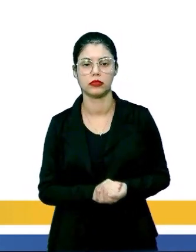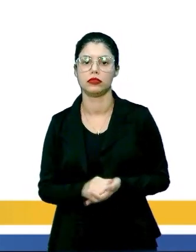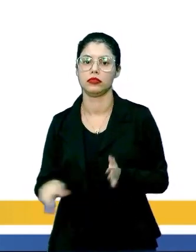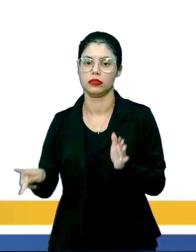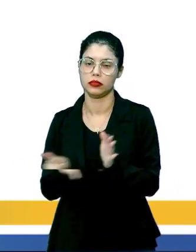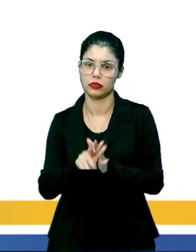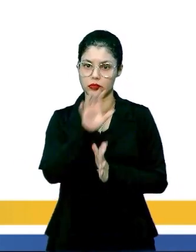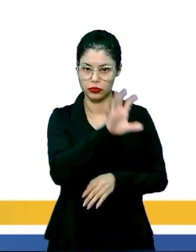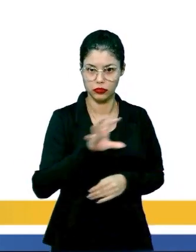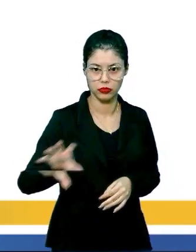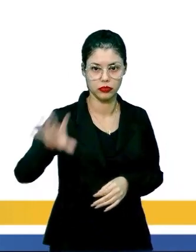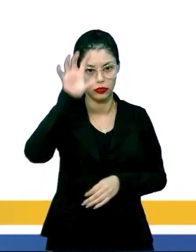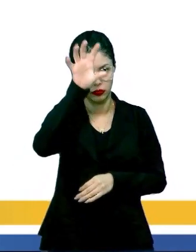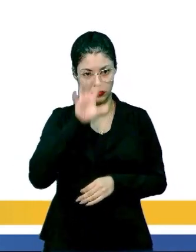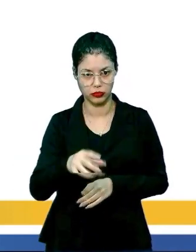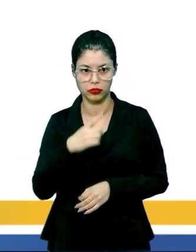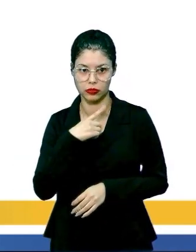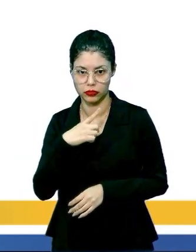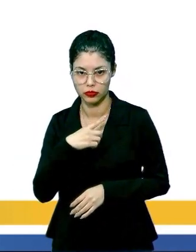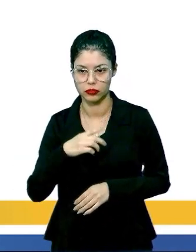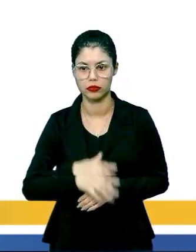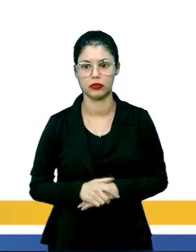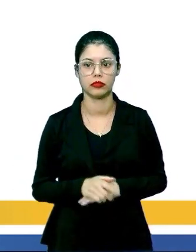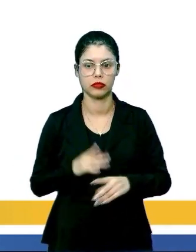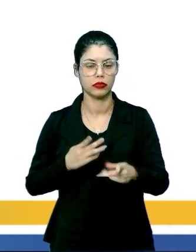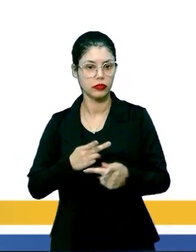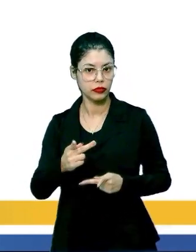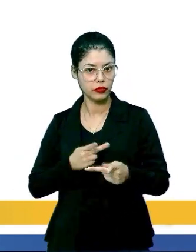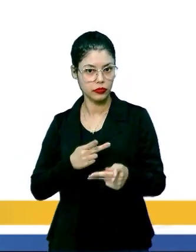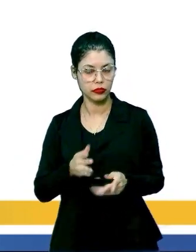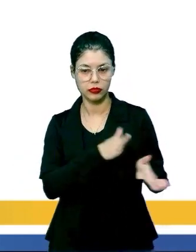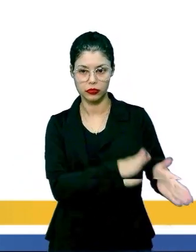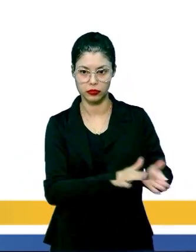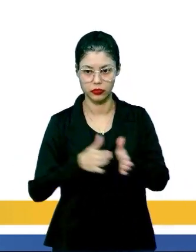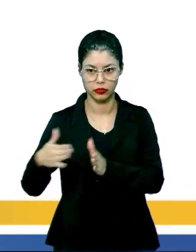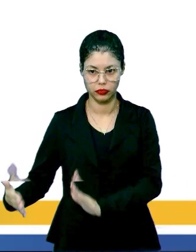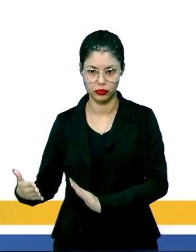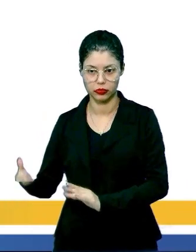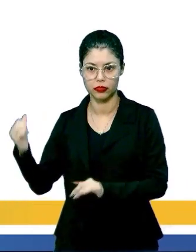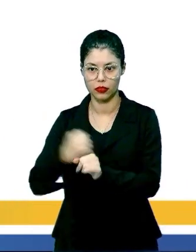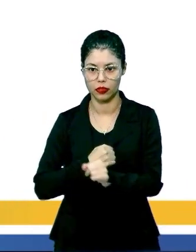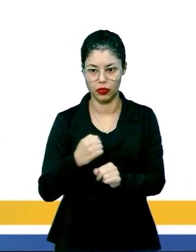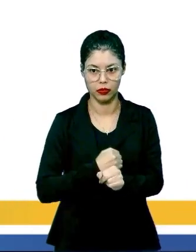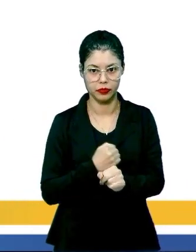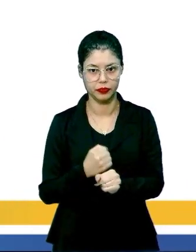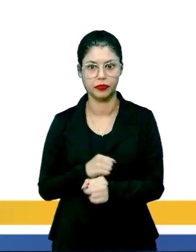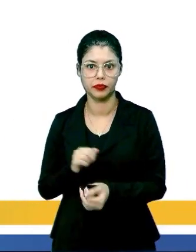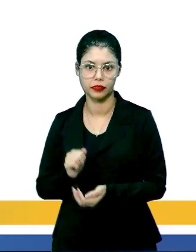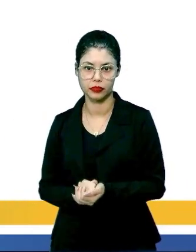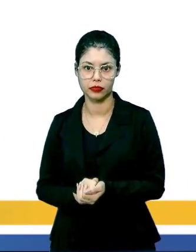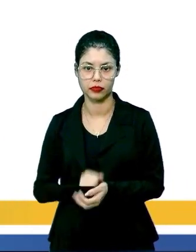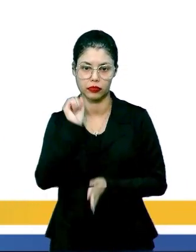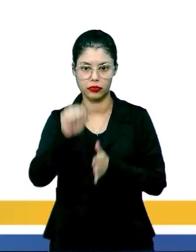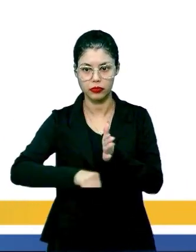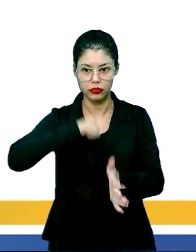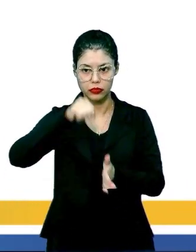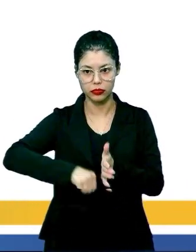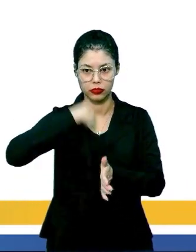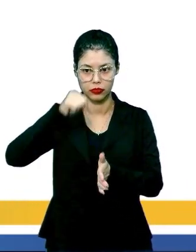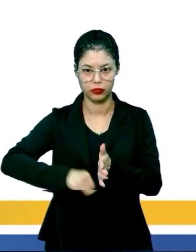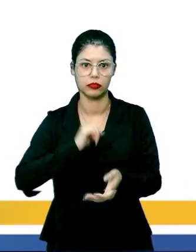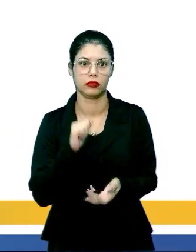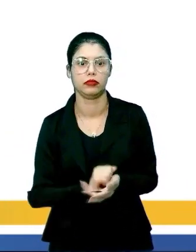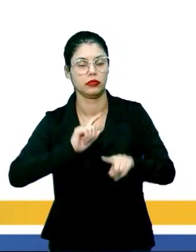por essa região, né, tinha-se o planejamento de se passar uma construção de uma ferrovia. Né?